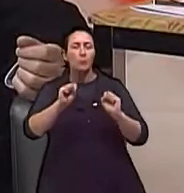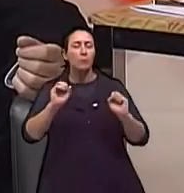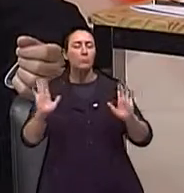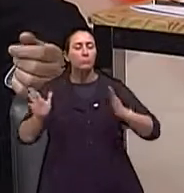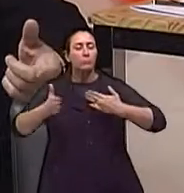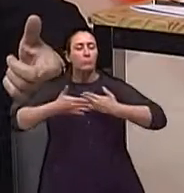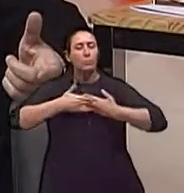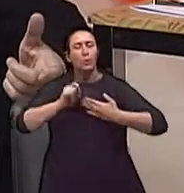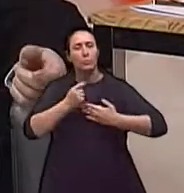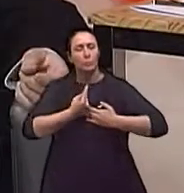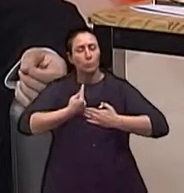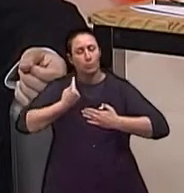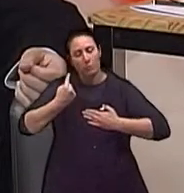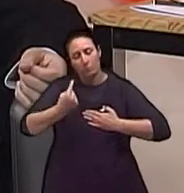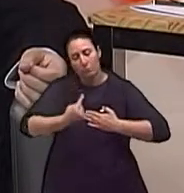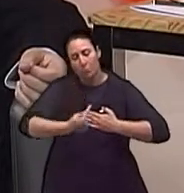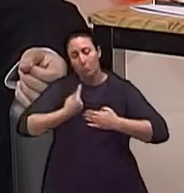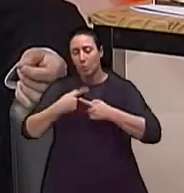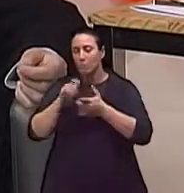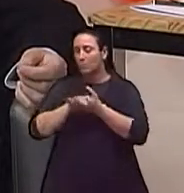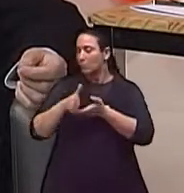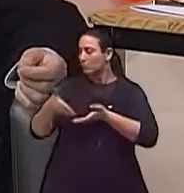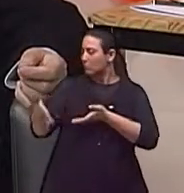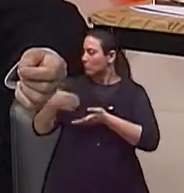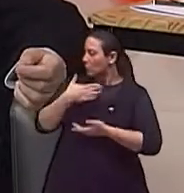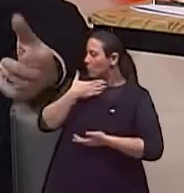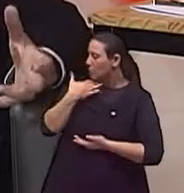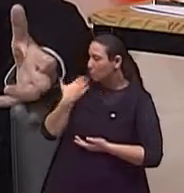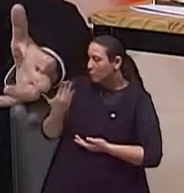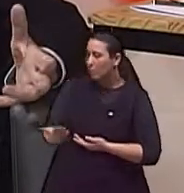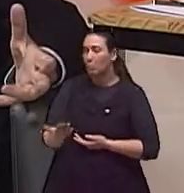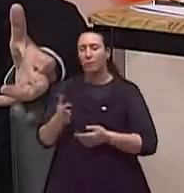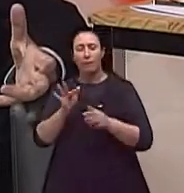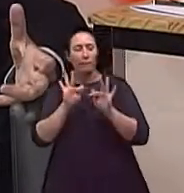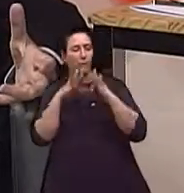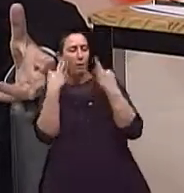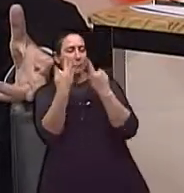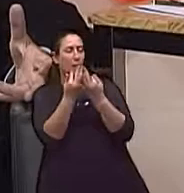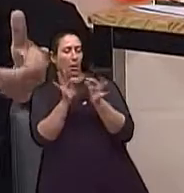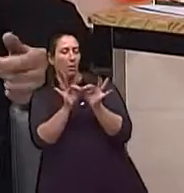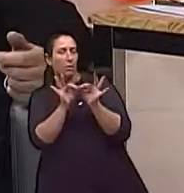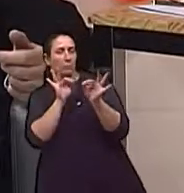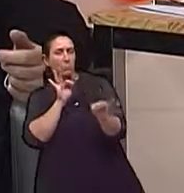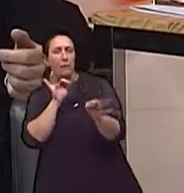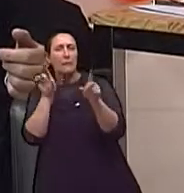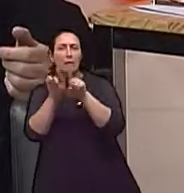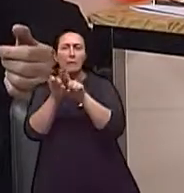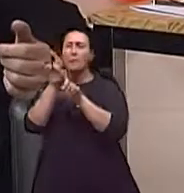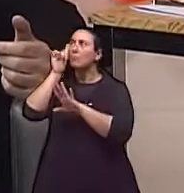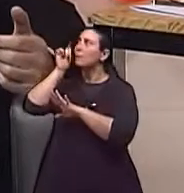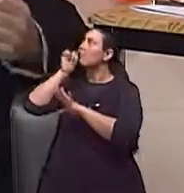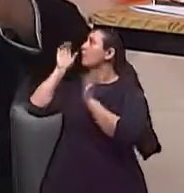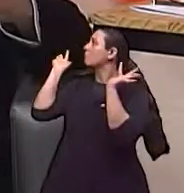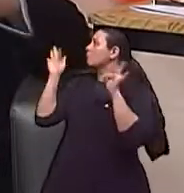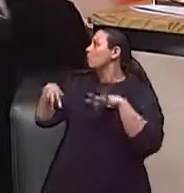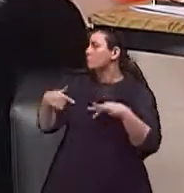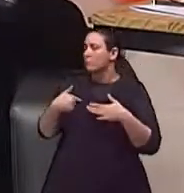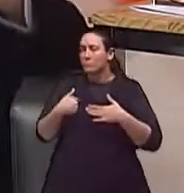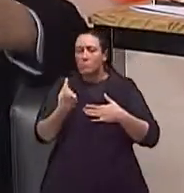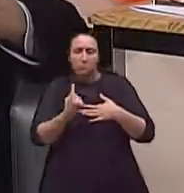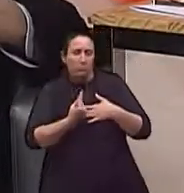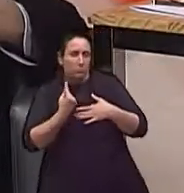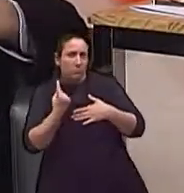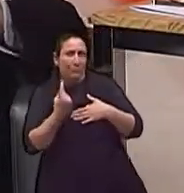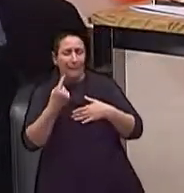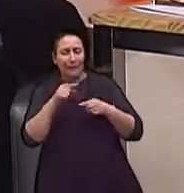a a perda do Companheiro a distância da família de origem e a família progressivamente os